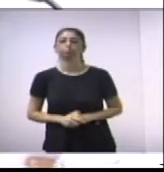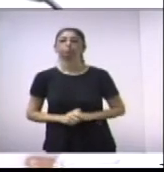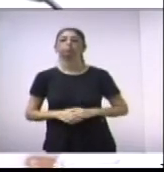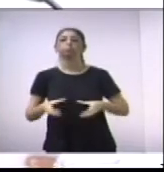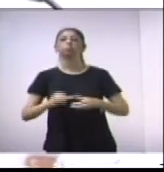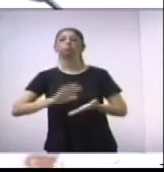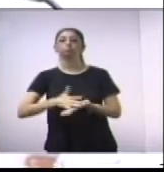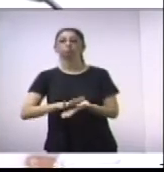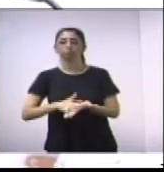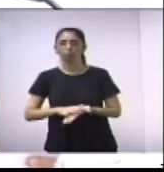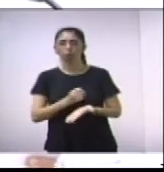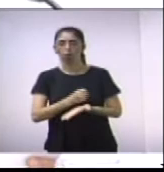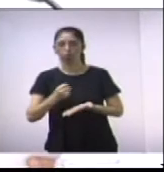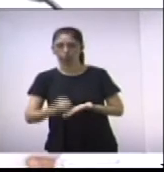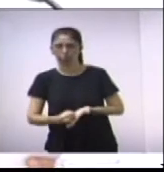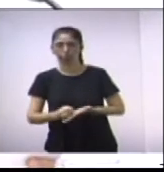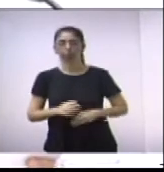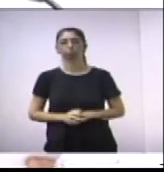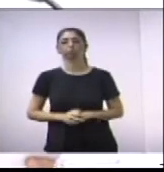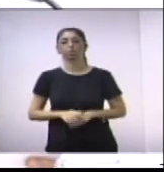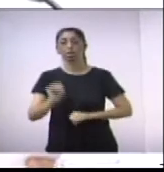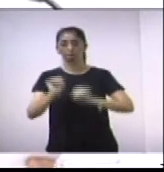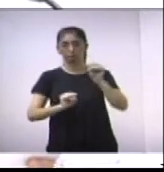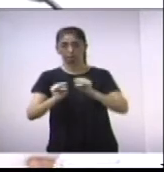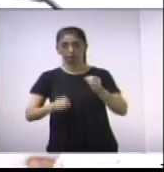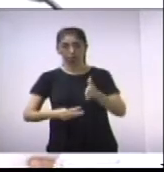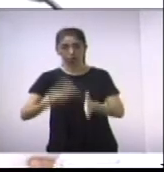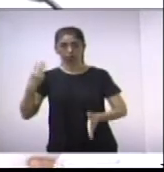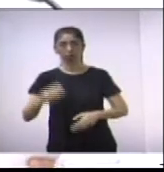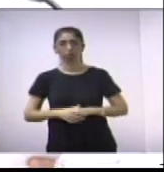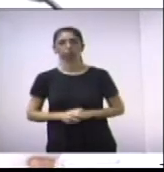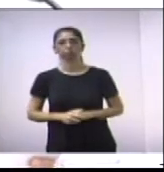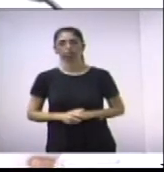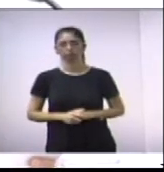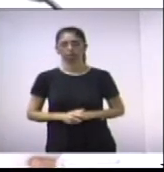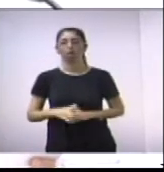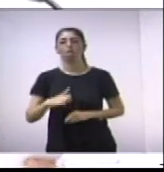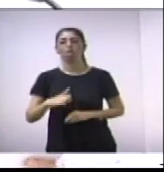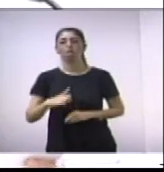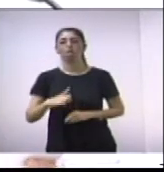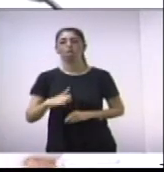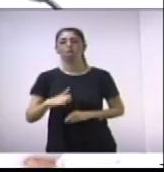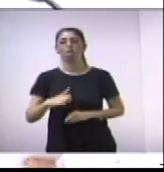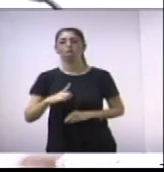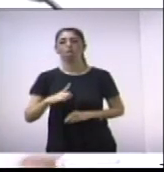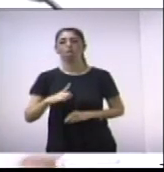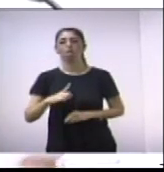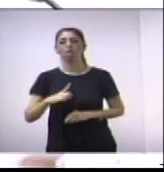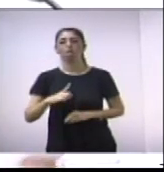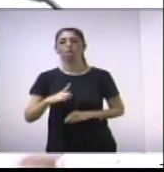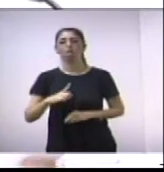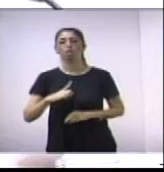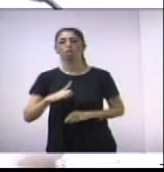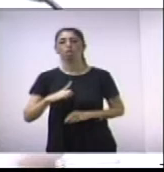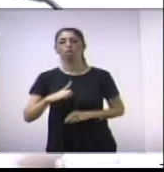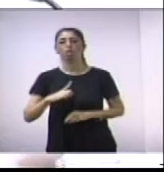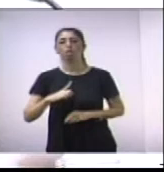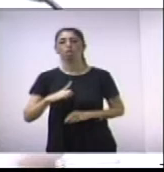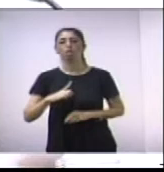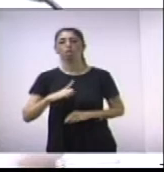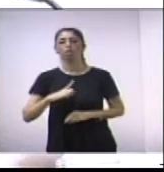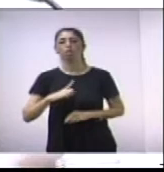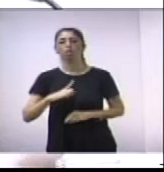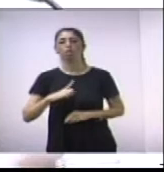samba que foram contratados por meio da MD4 é comprovada pela presença de várias crianças, menores de 10 anos, como componentes,